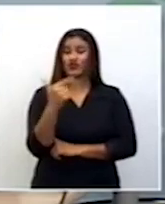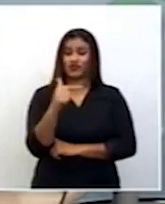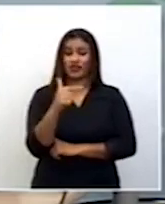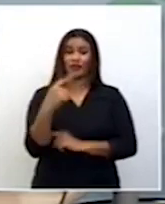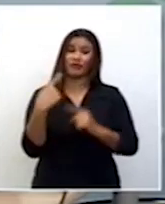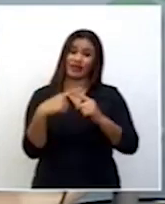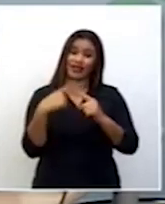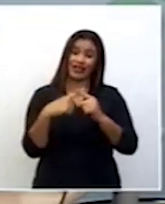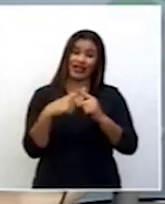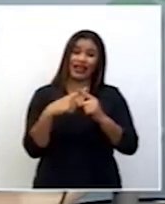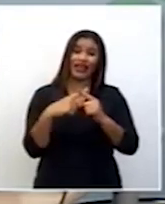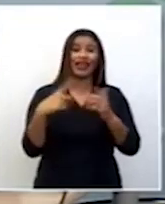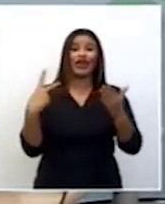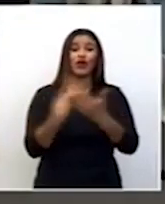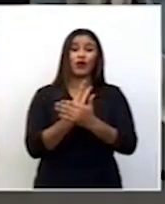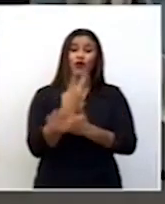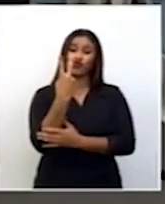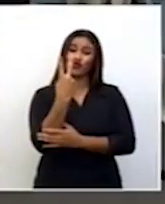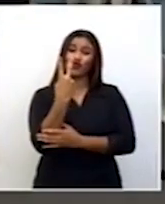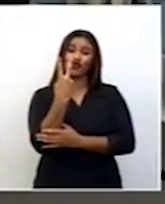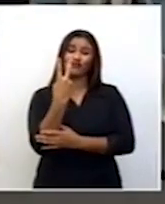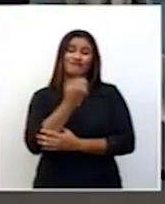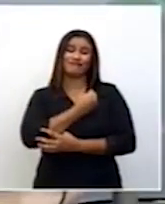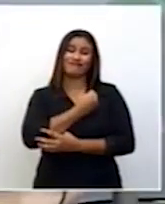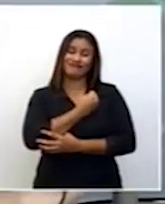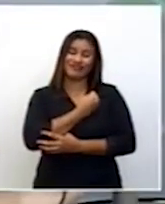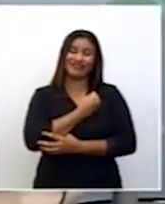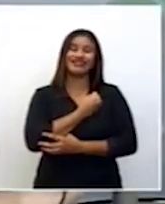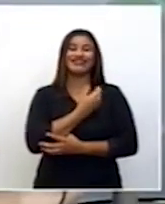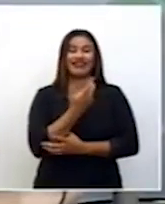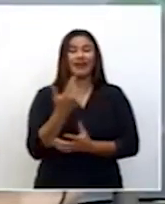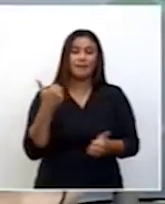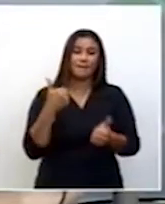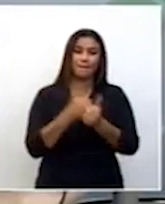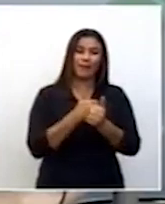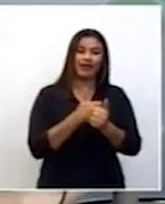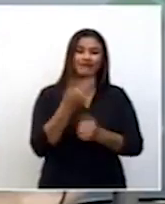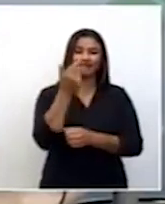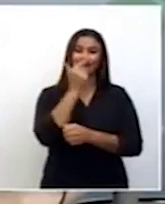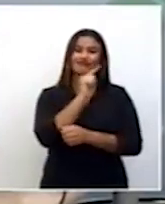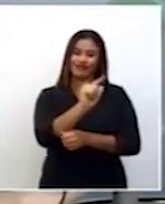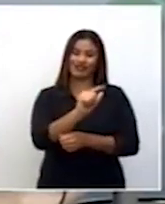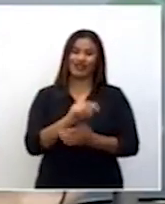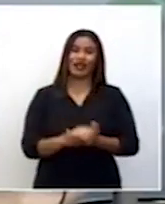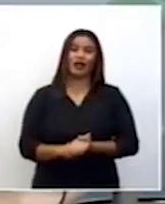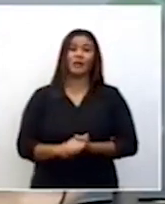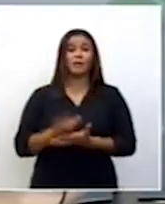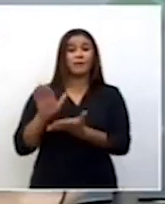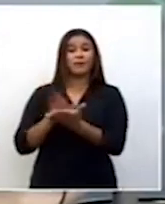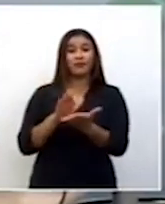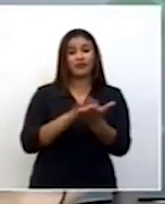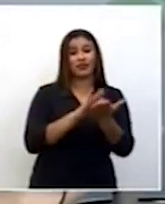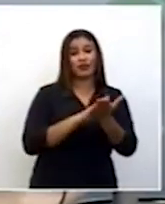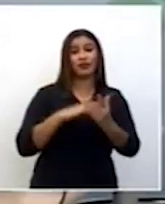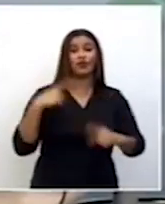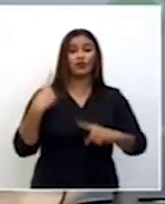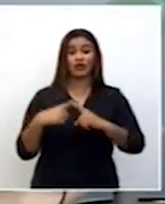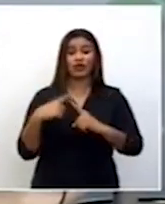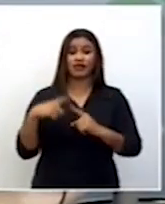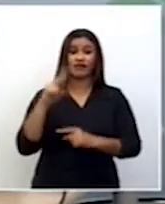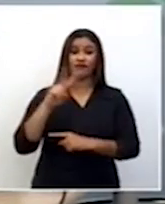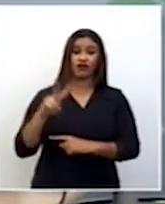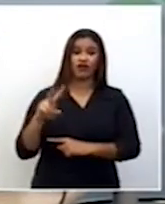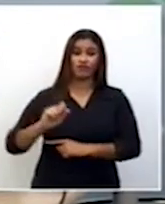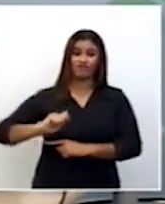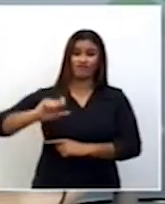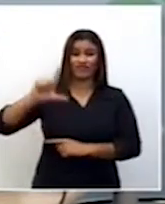32.767, né? Mas bem próximo, né? Parabéns aí ao Antônio, né? É porque eu estou dando os parabéns porque como os valores são altos, o errinho de